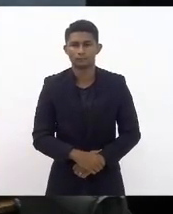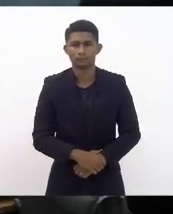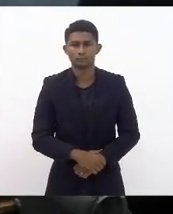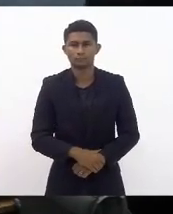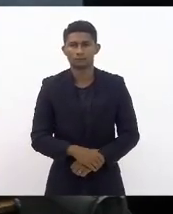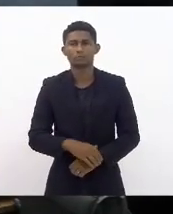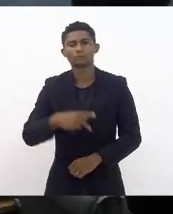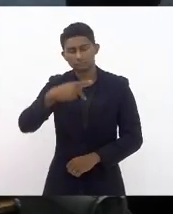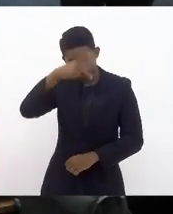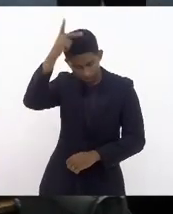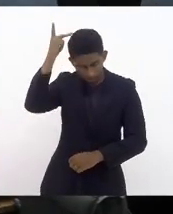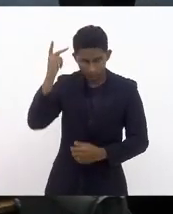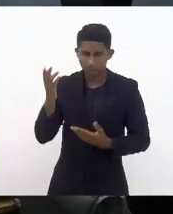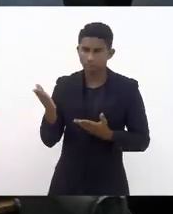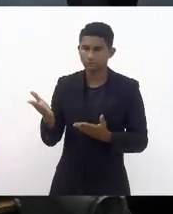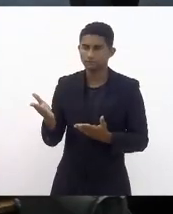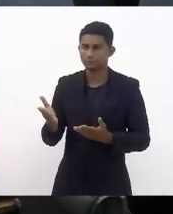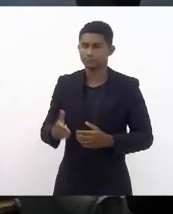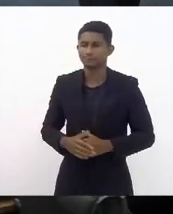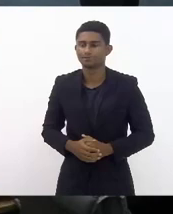Deputado Luiz Paulo.